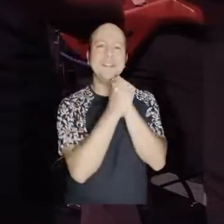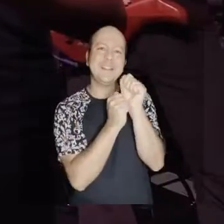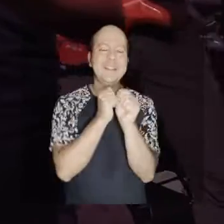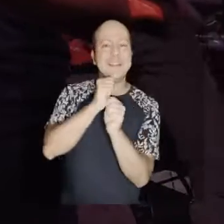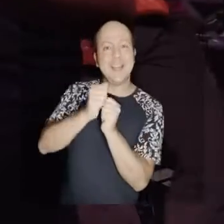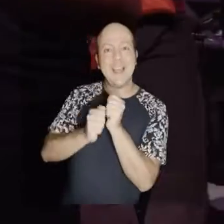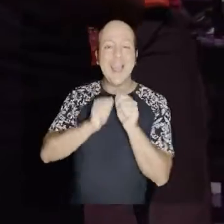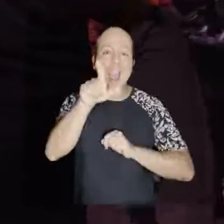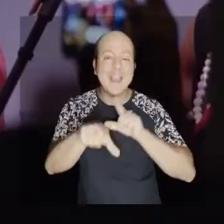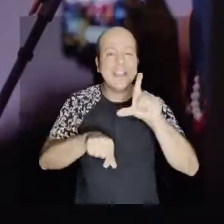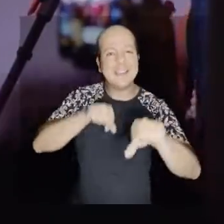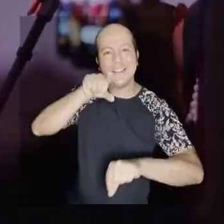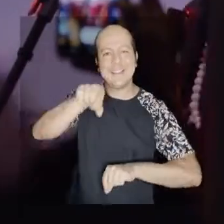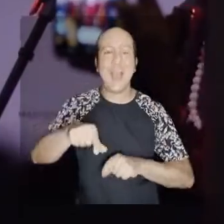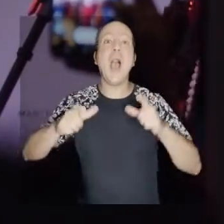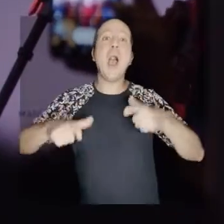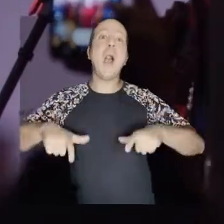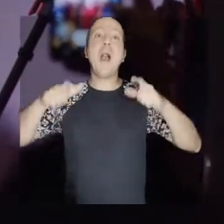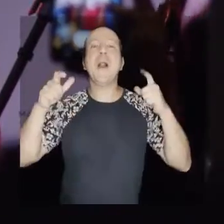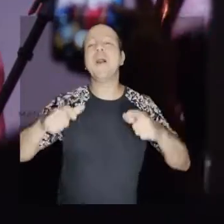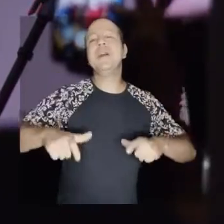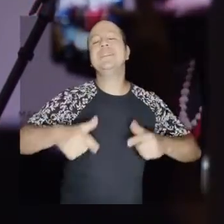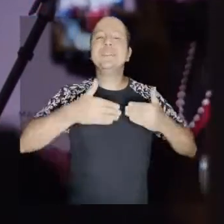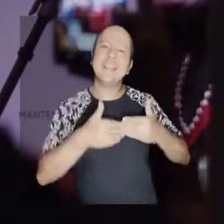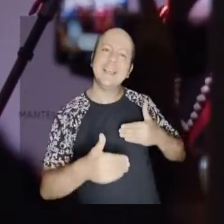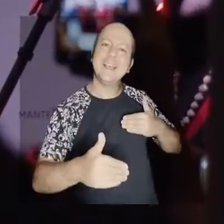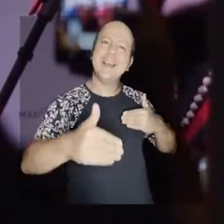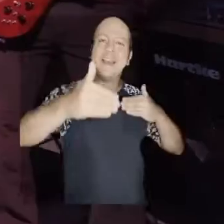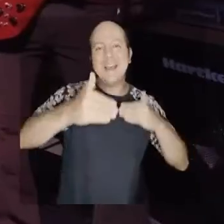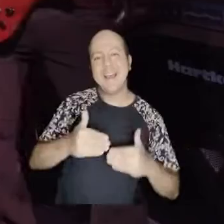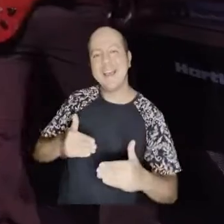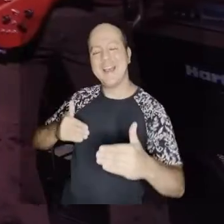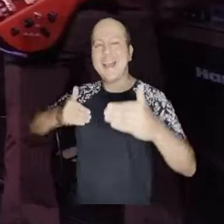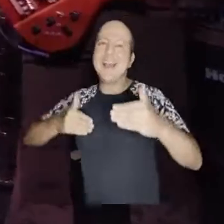segura no alto um grande coração de papel na cor lilás.